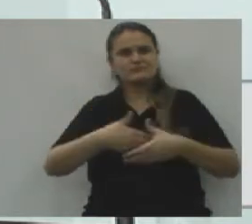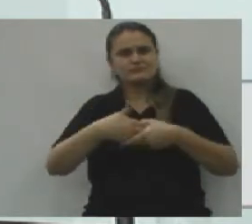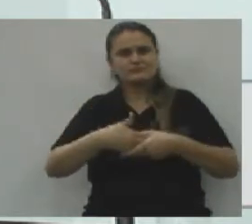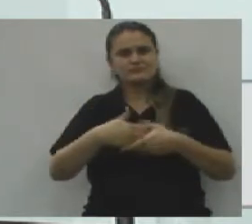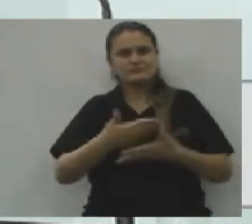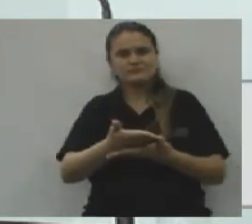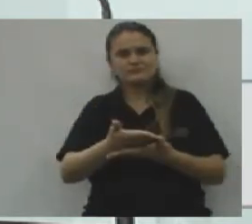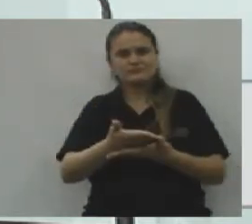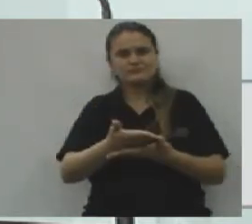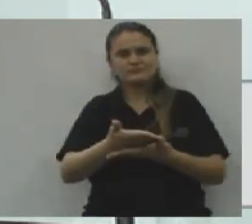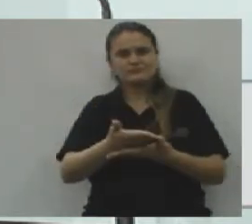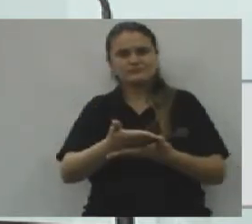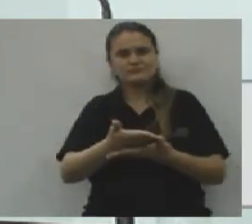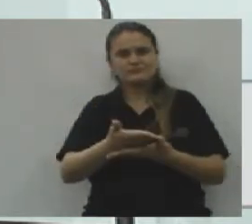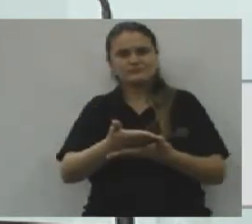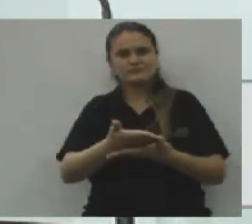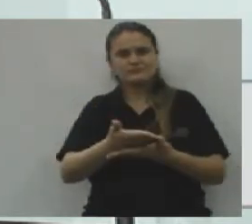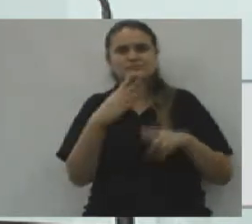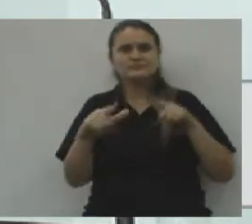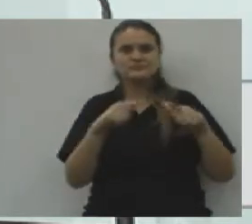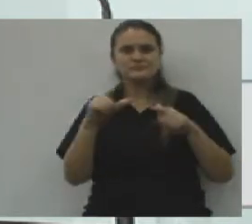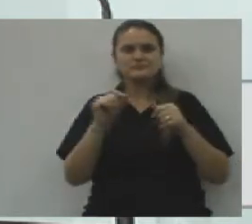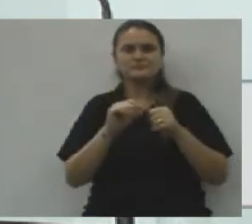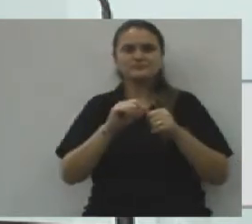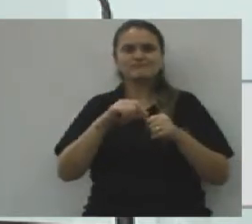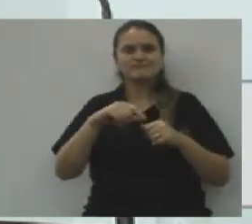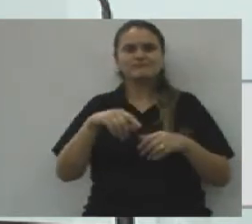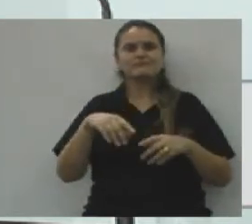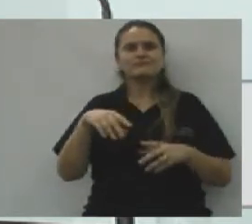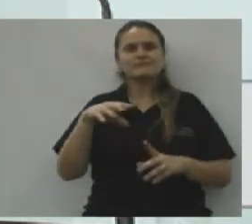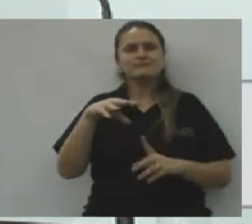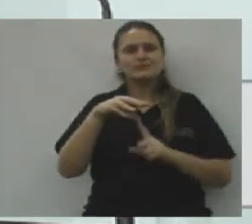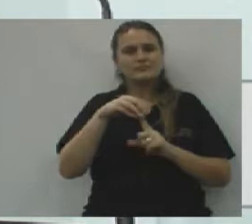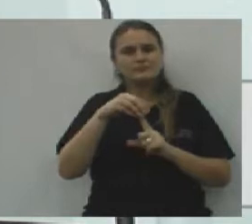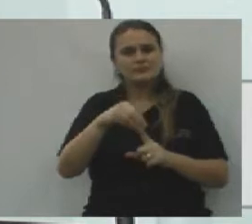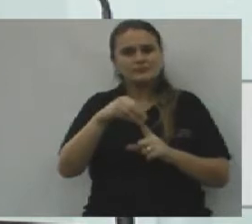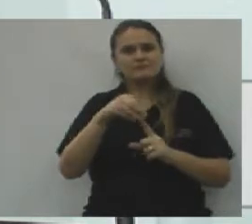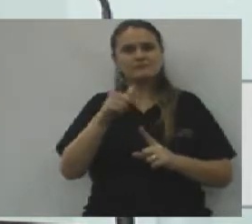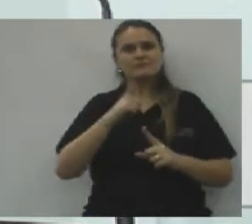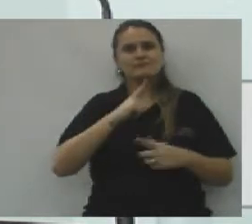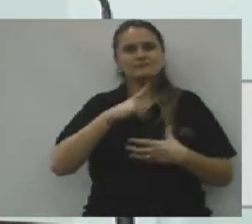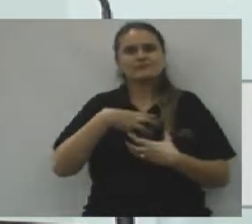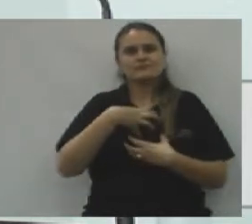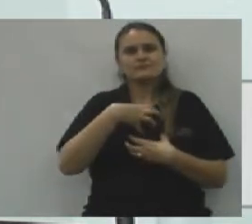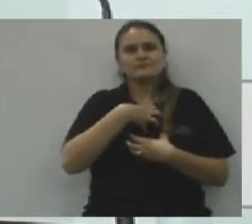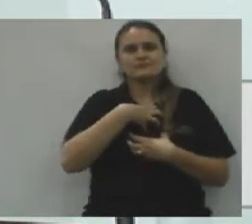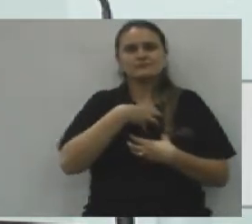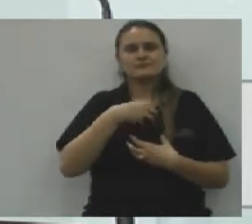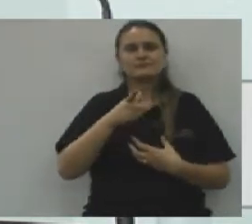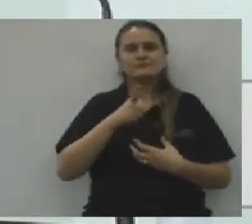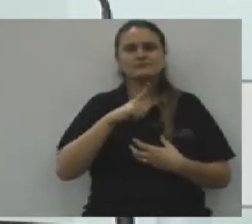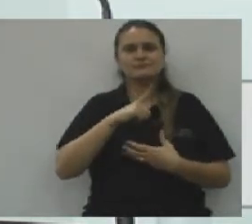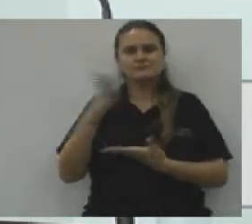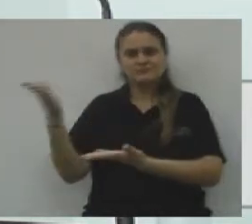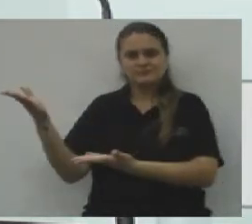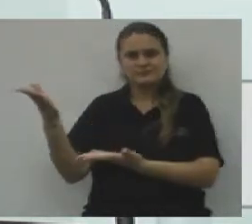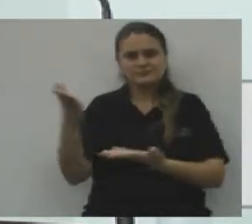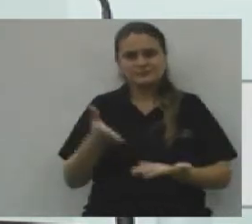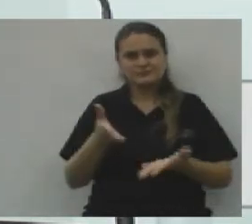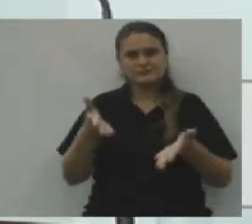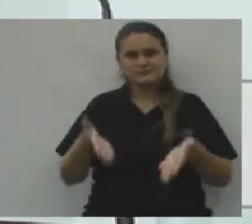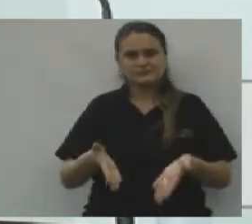esse excelente trabalho que fazem, principalmente pela sensibilidade de terem vindo na